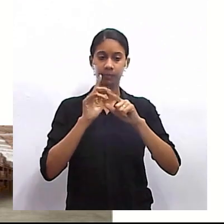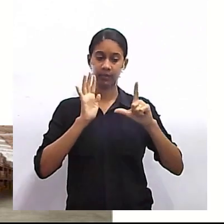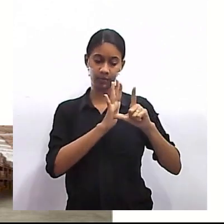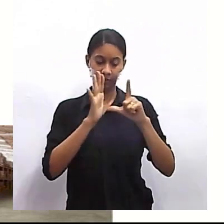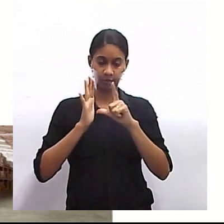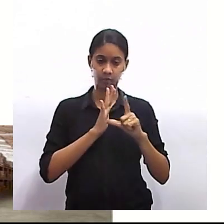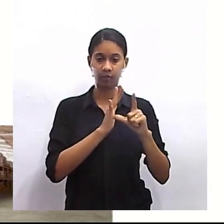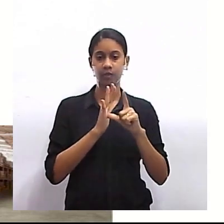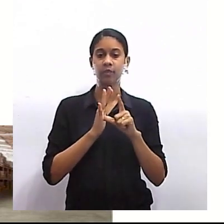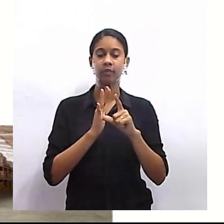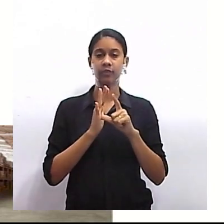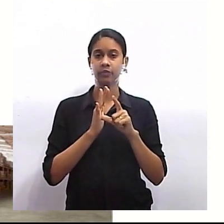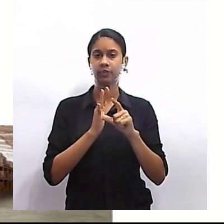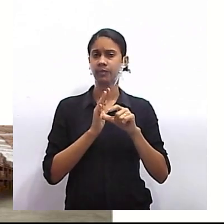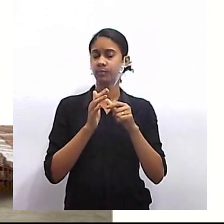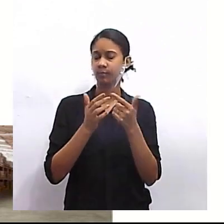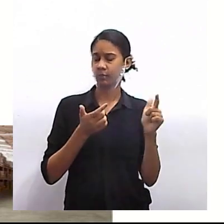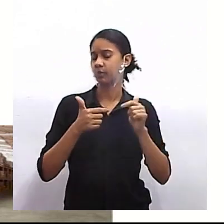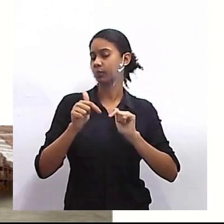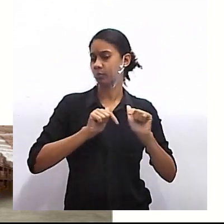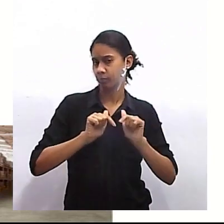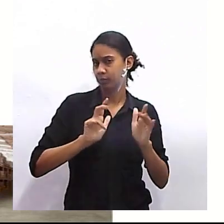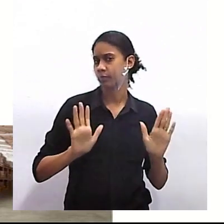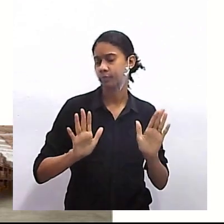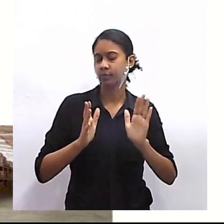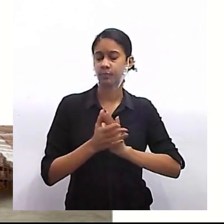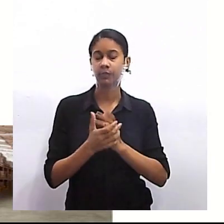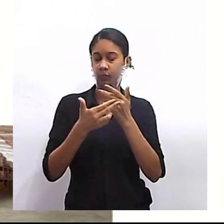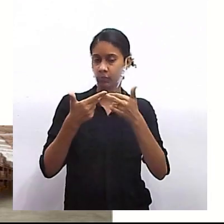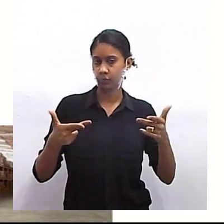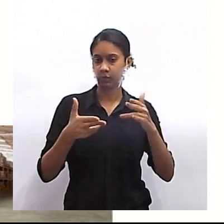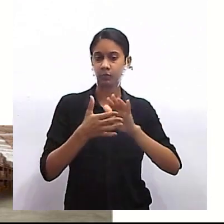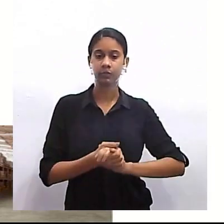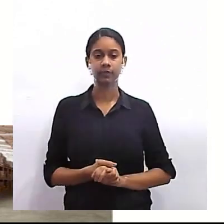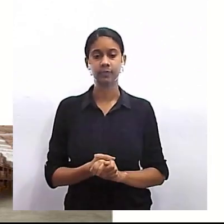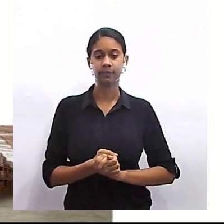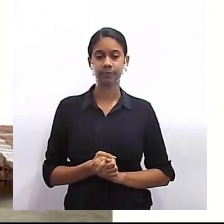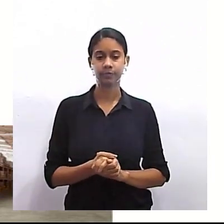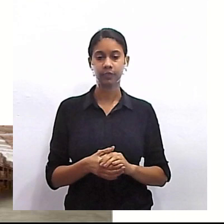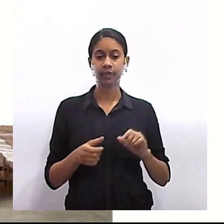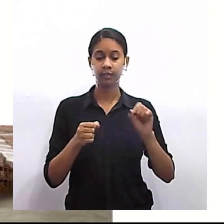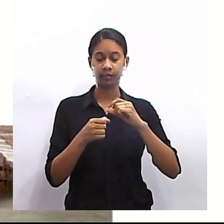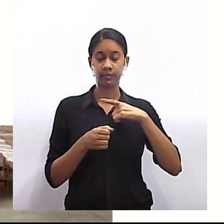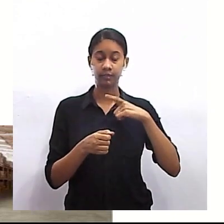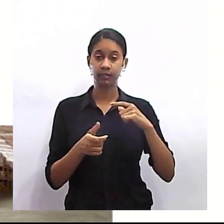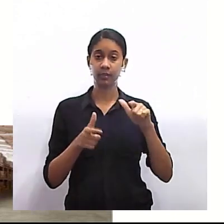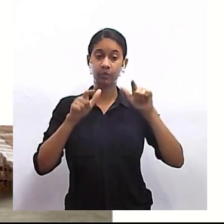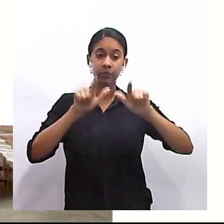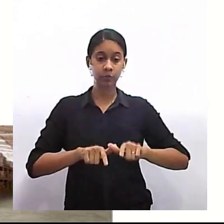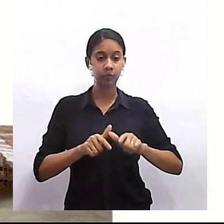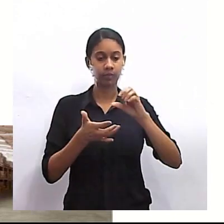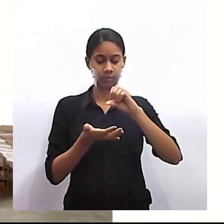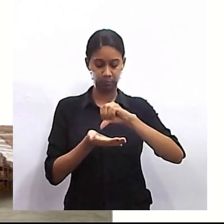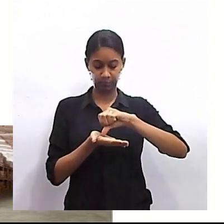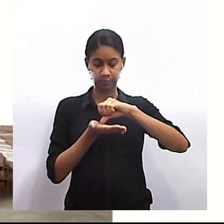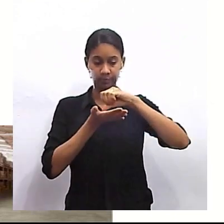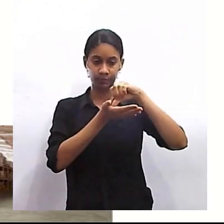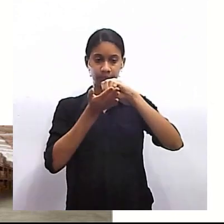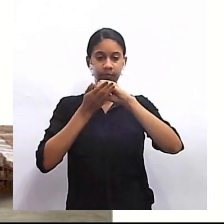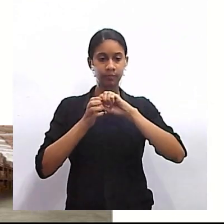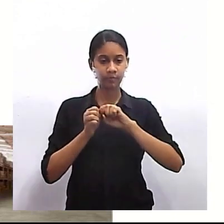ou serviços. Estabelecer a localização dos CDs, estabelecendo os objetivos estratégicos